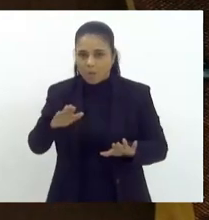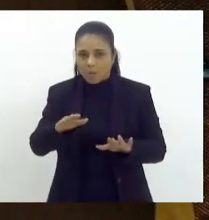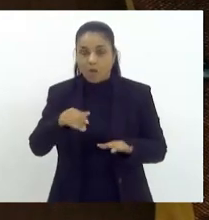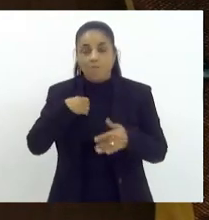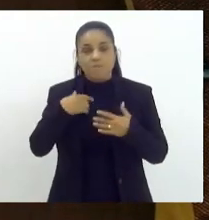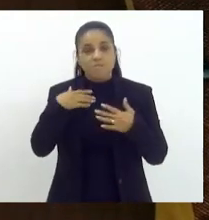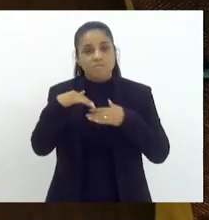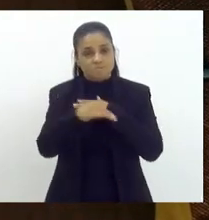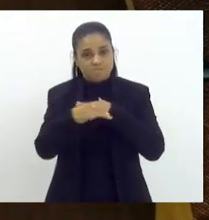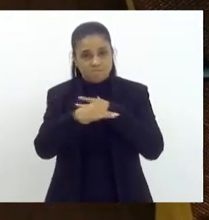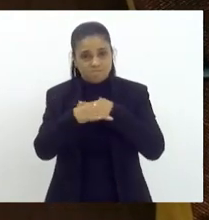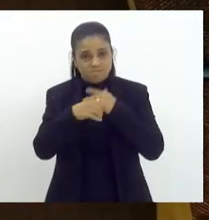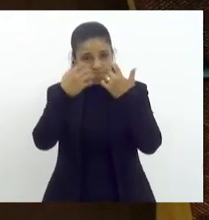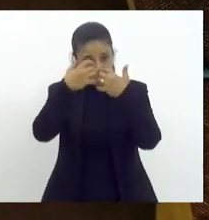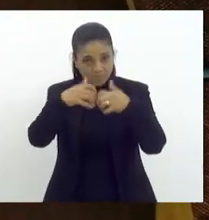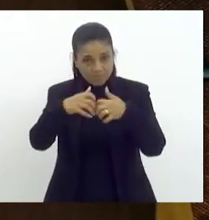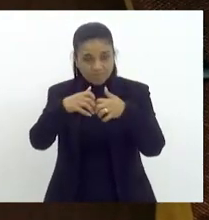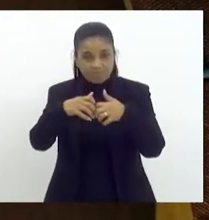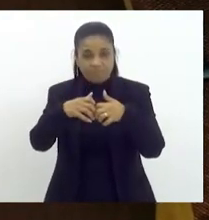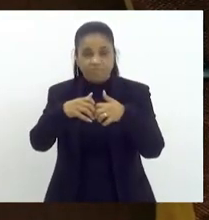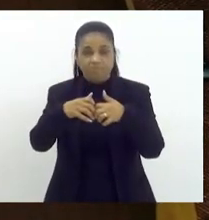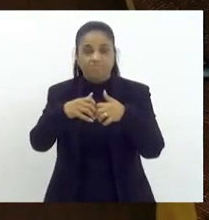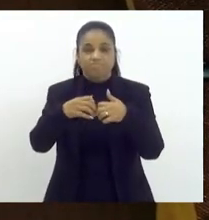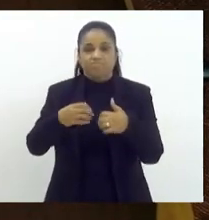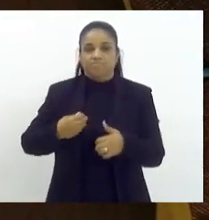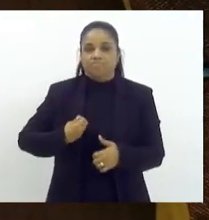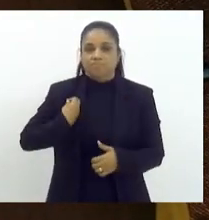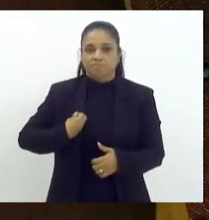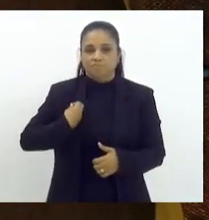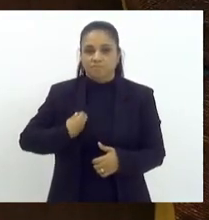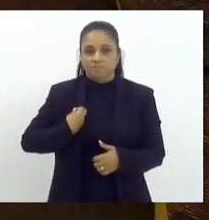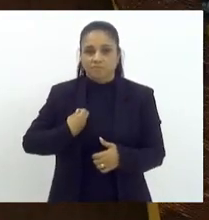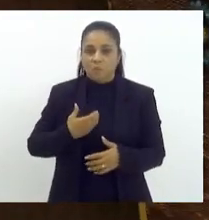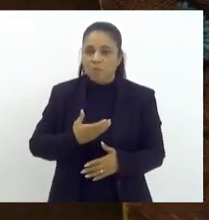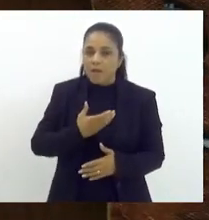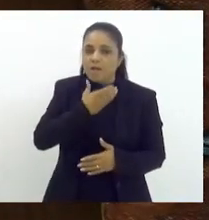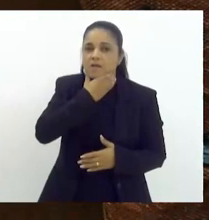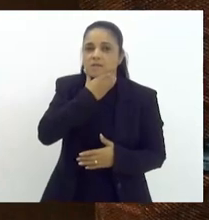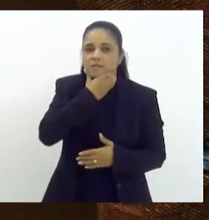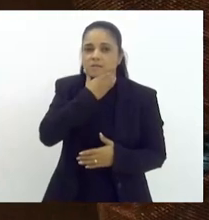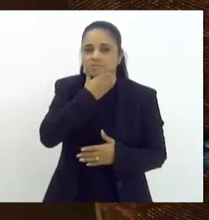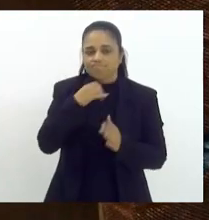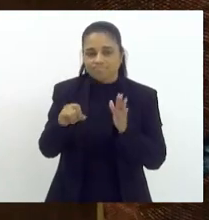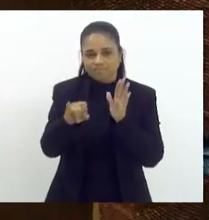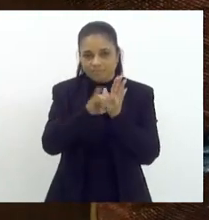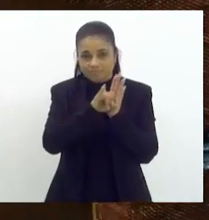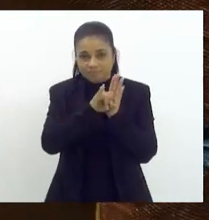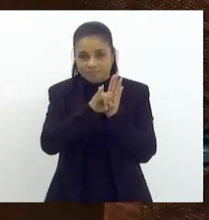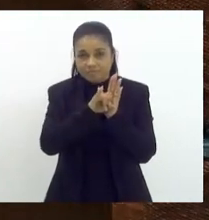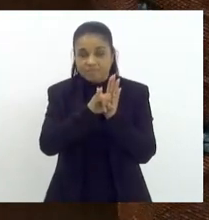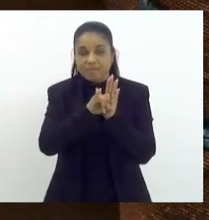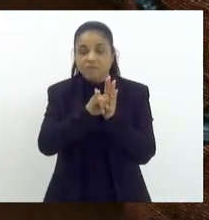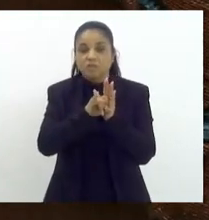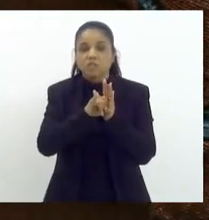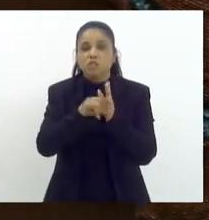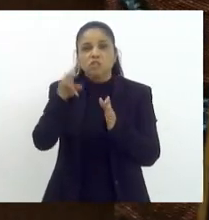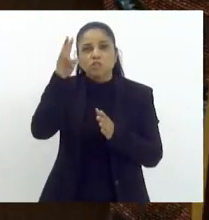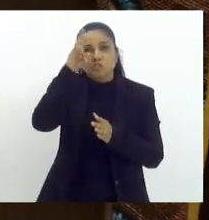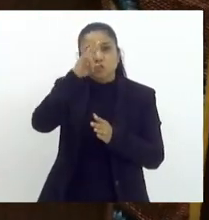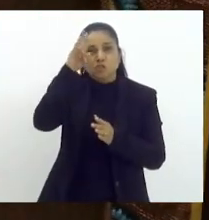às vezes na verdade a minha cidade vive uma crise de identidade nós somos uma cidade custólico